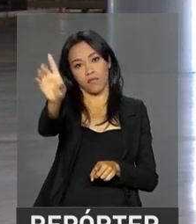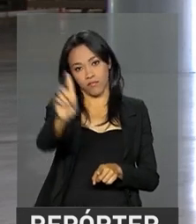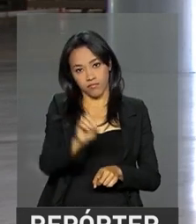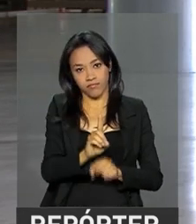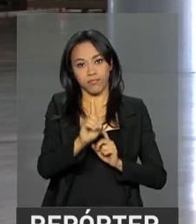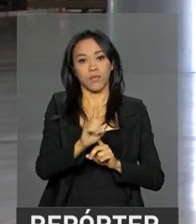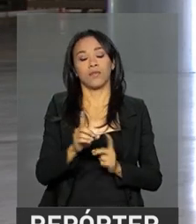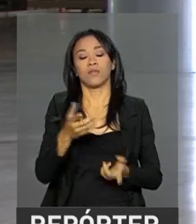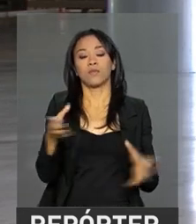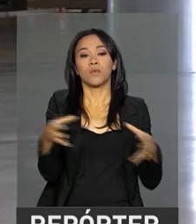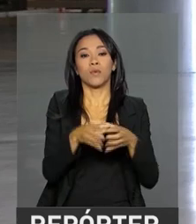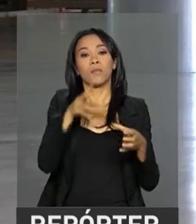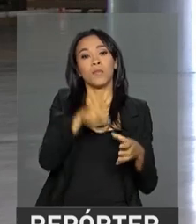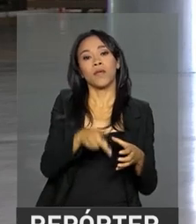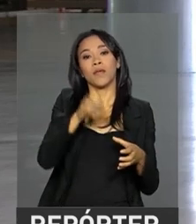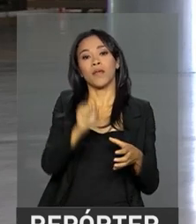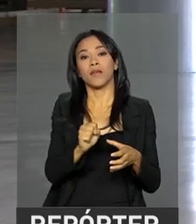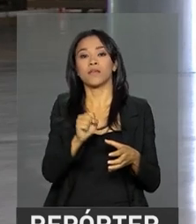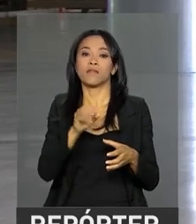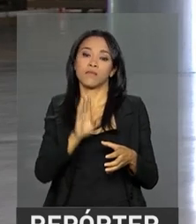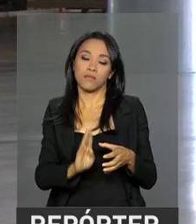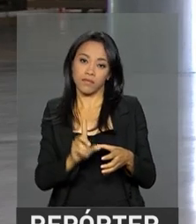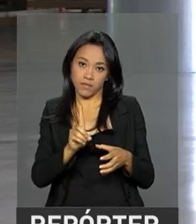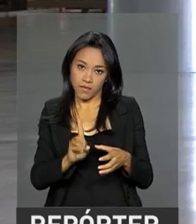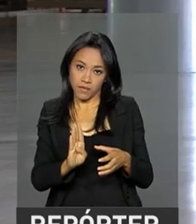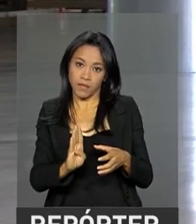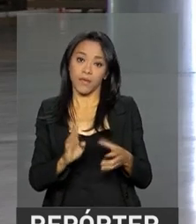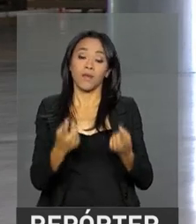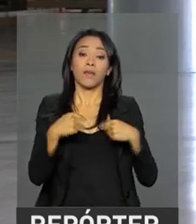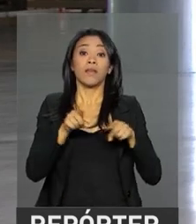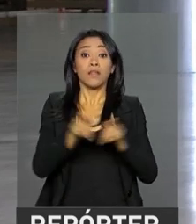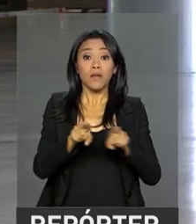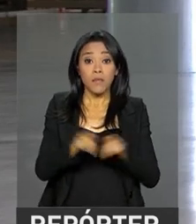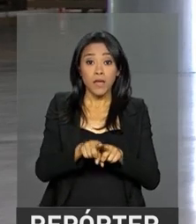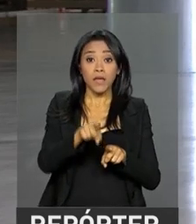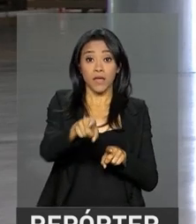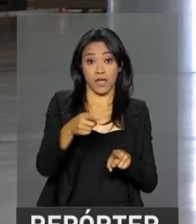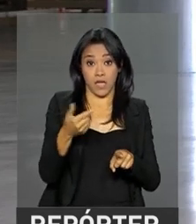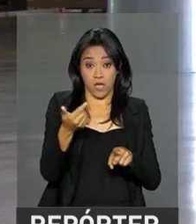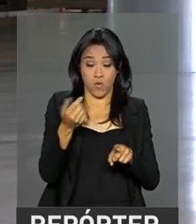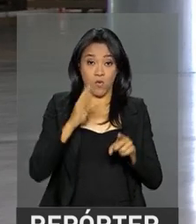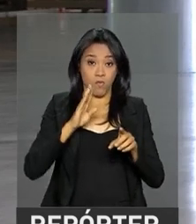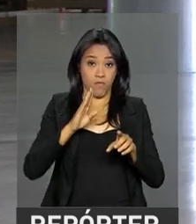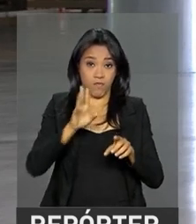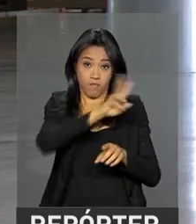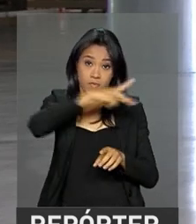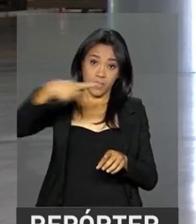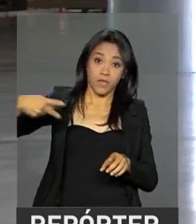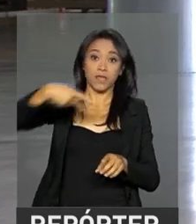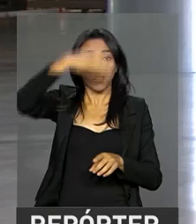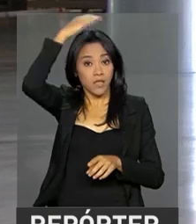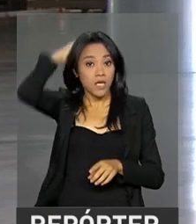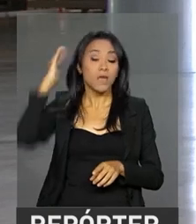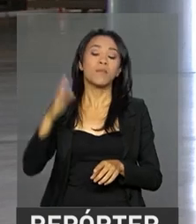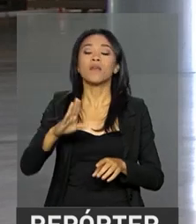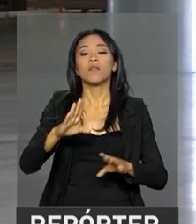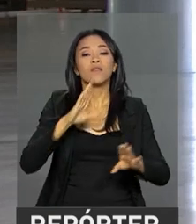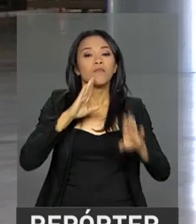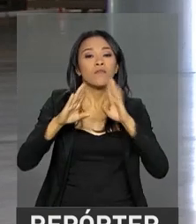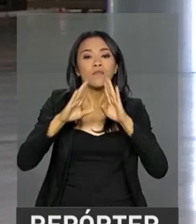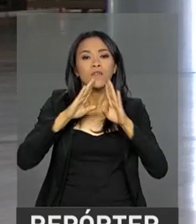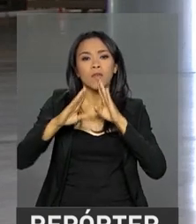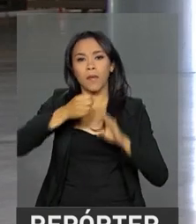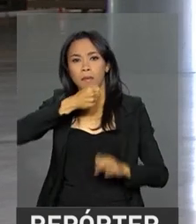Gerais e ontem à noite o presidente Michel Temer eh falou por meio de uma rede social sobre o os saques das contas